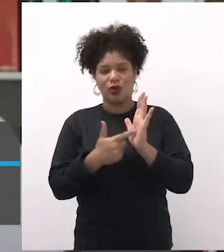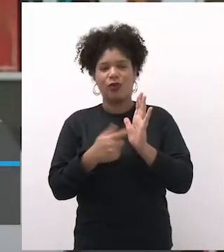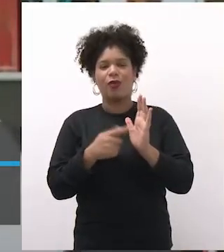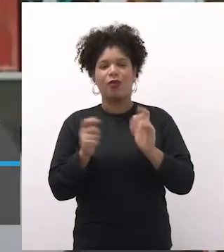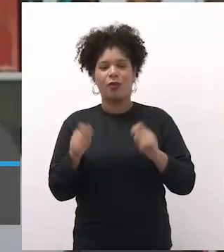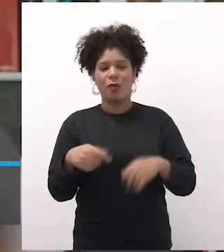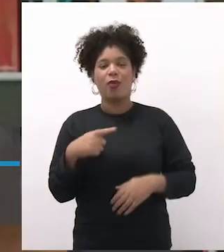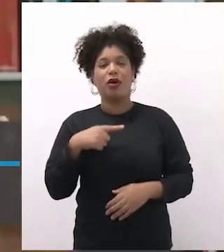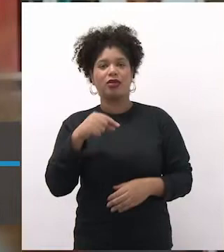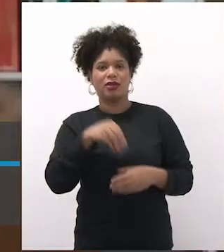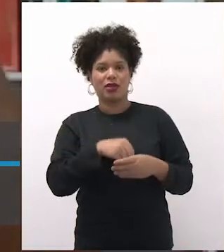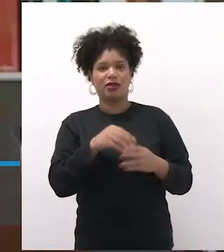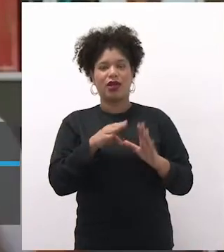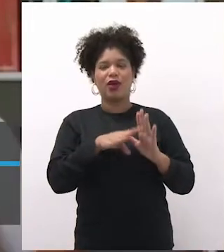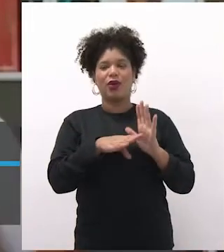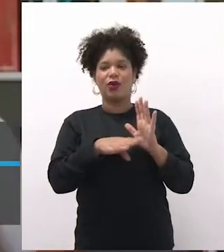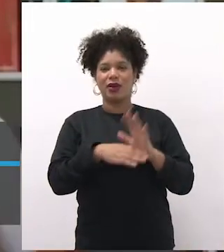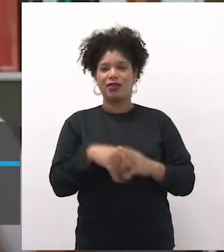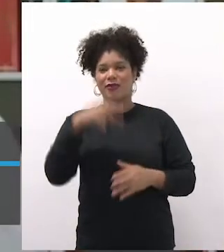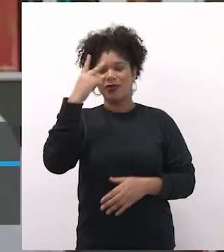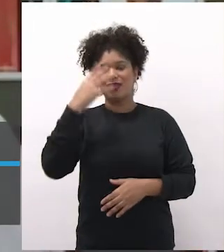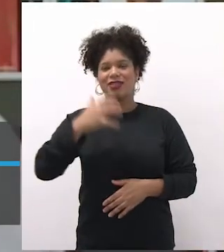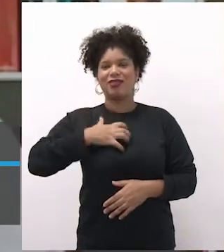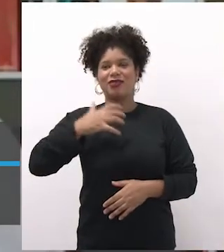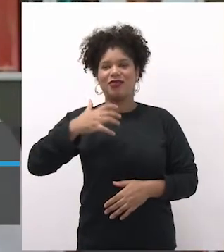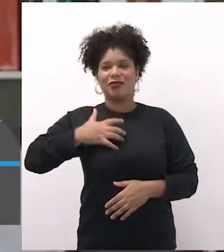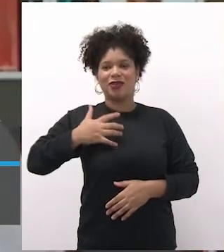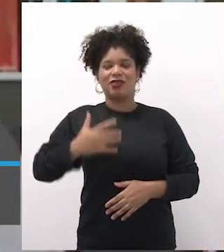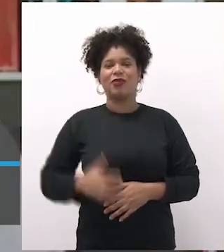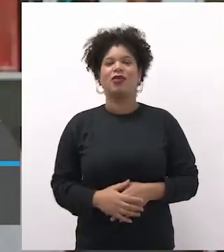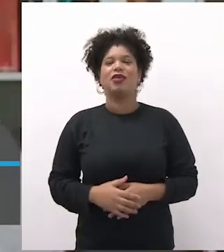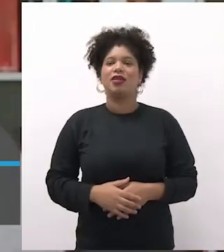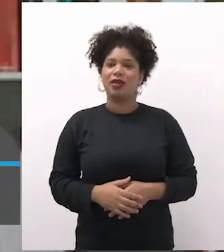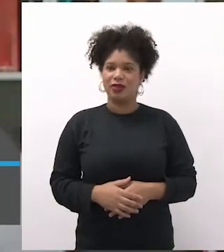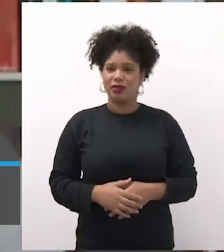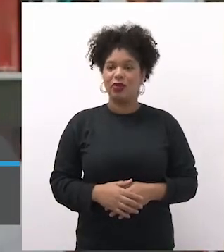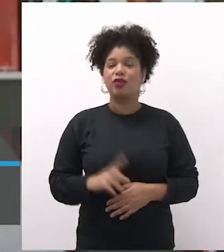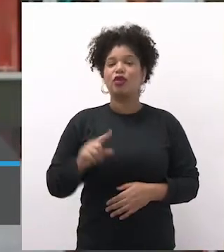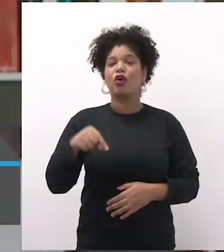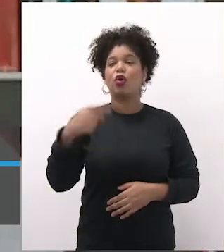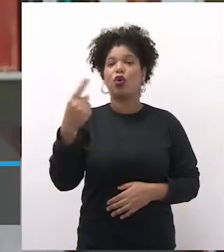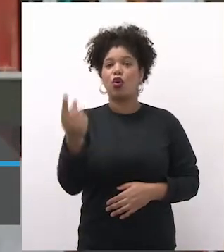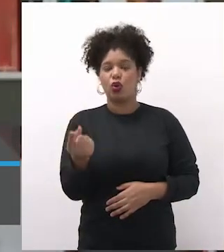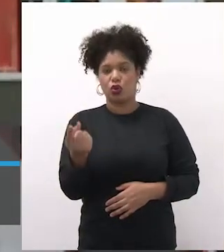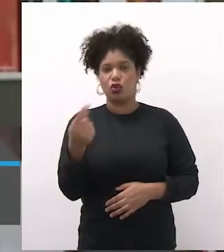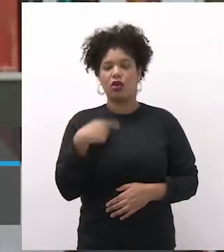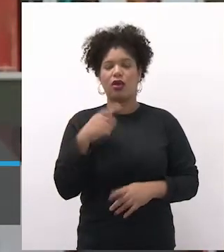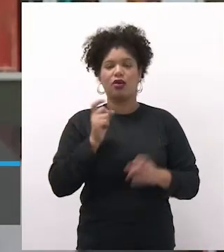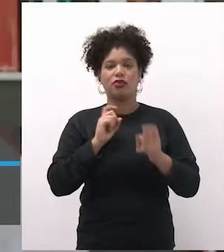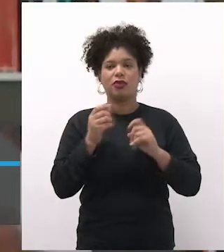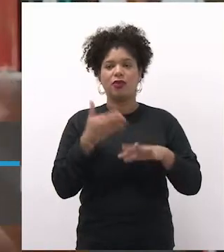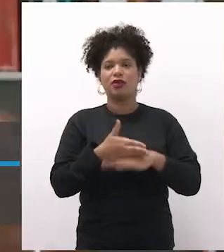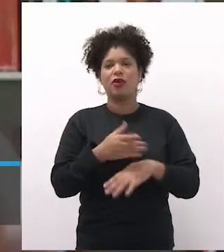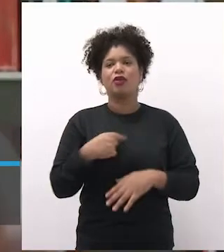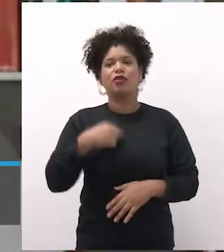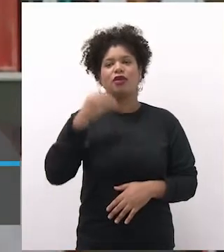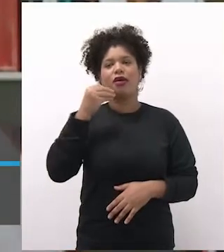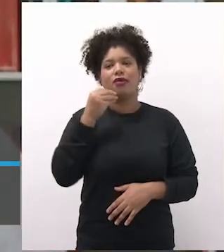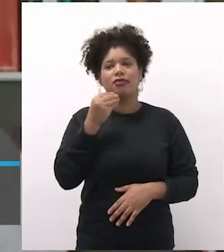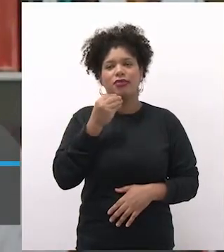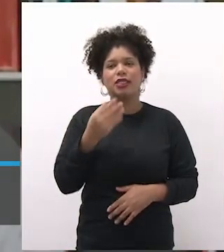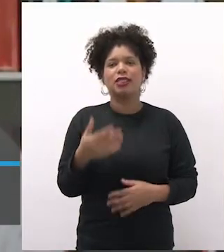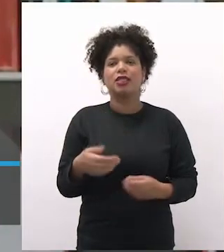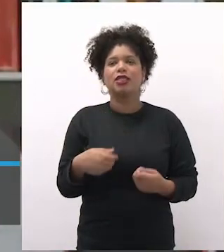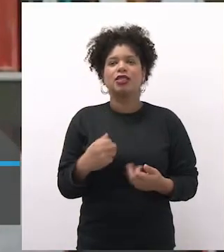na lista para que essa pessoa já se sinta estimulado a participar do próximo encontro. A gente sempre tenta trazer os